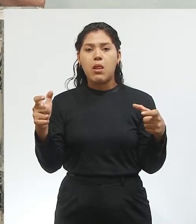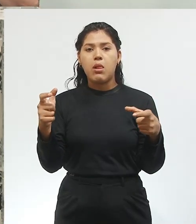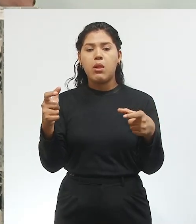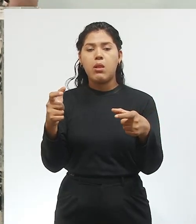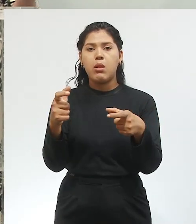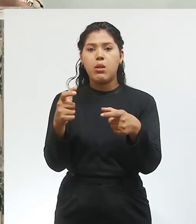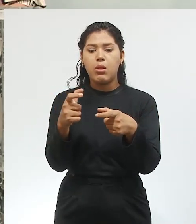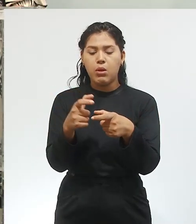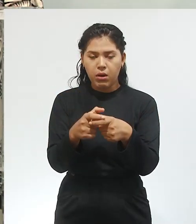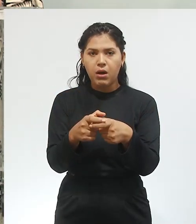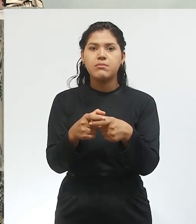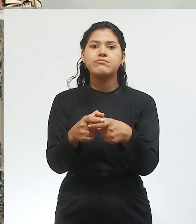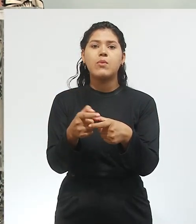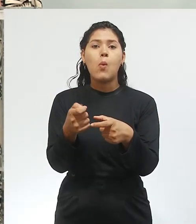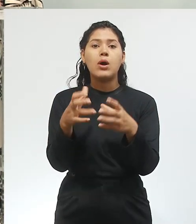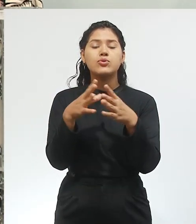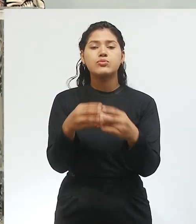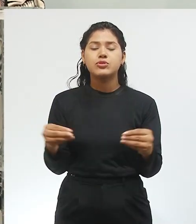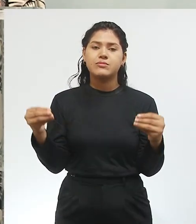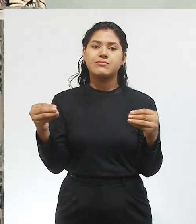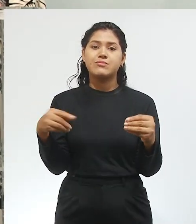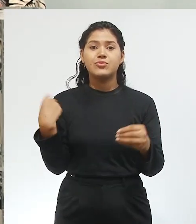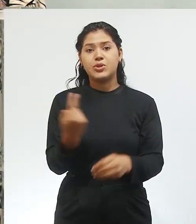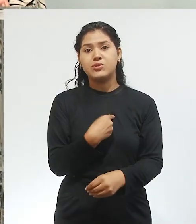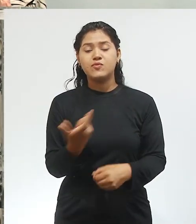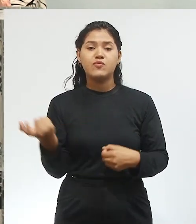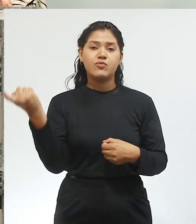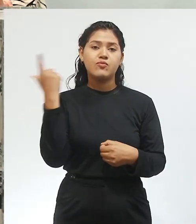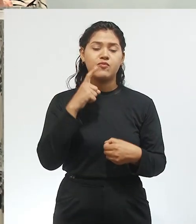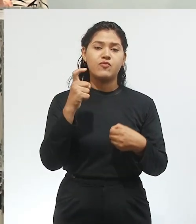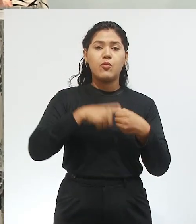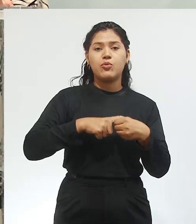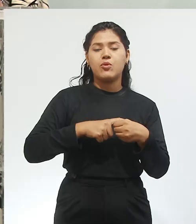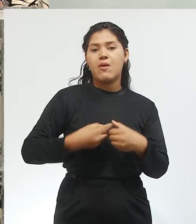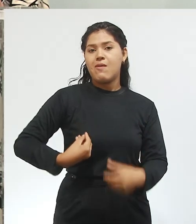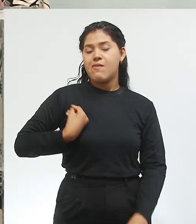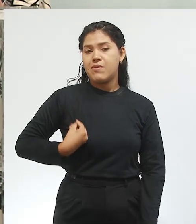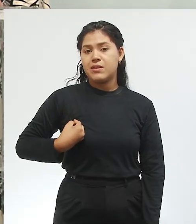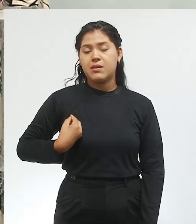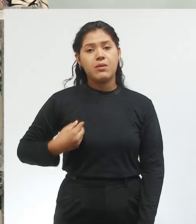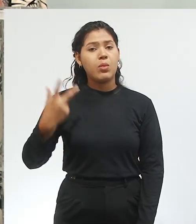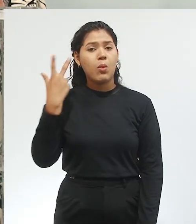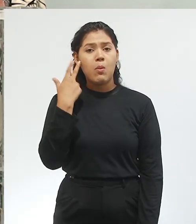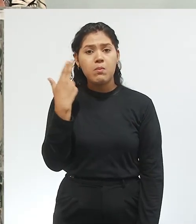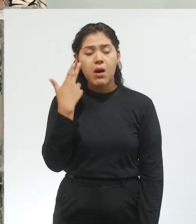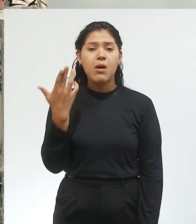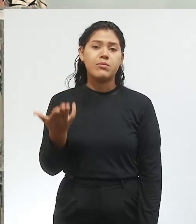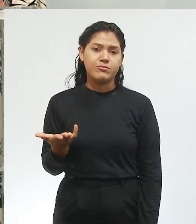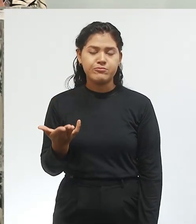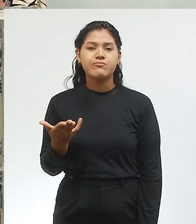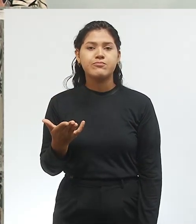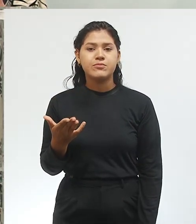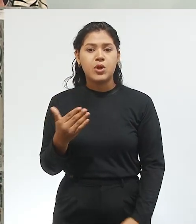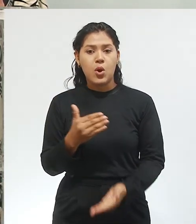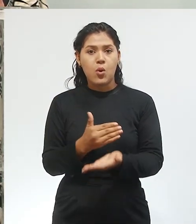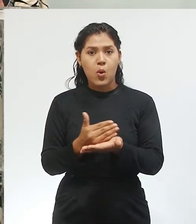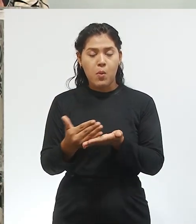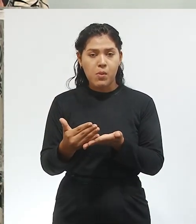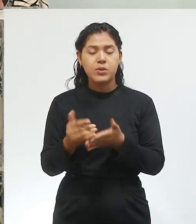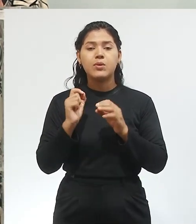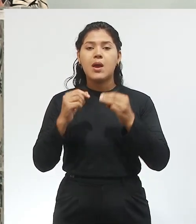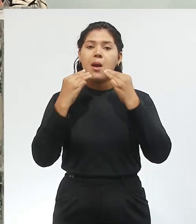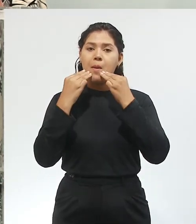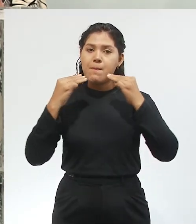fim e a gente pôde voltar à nossa vida normal. Então, esse é o impacto causado, né? Por toda aquela que começou